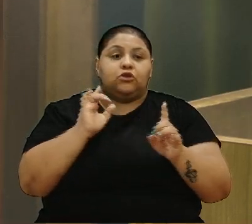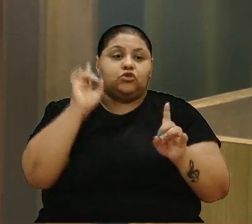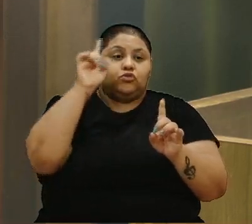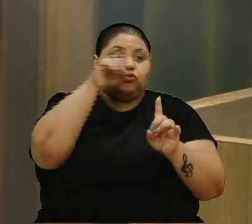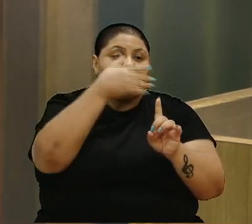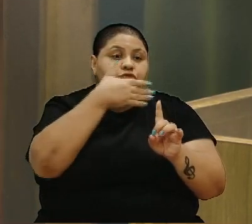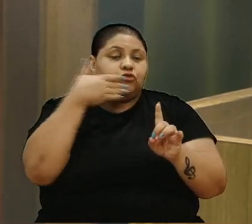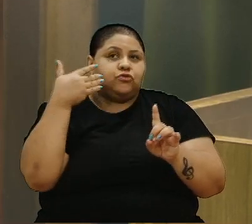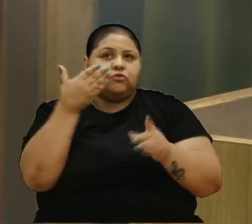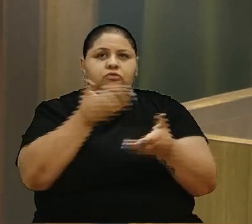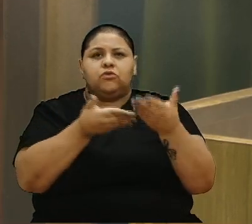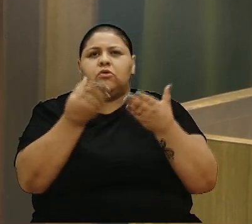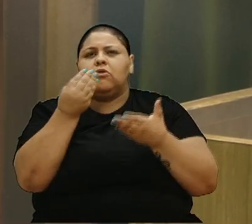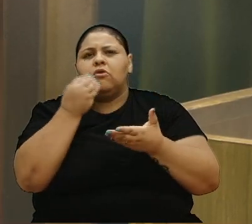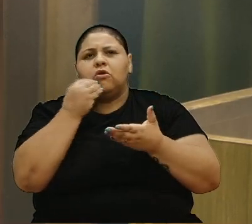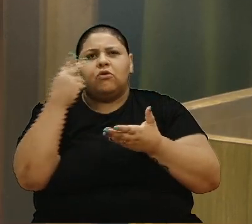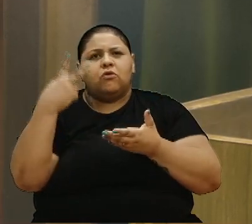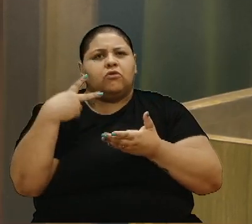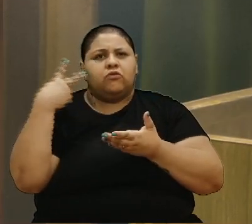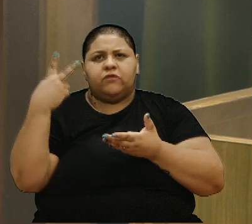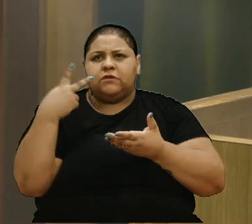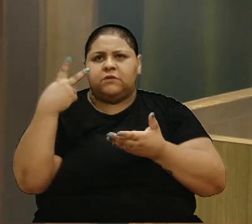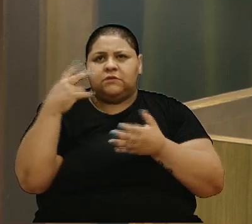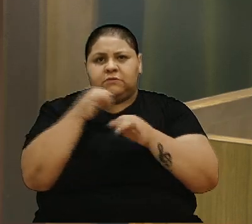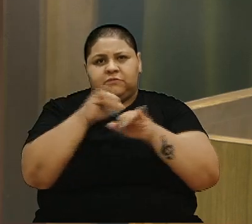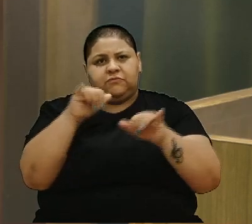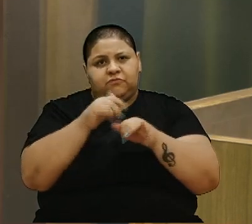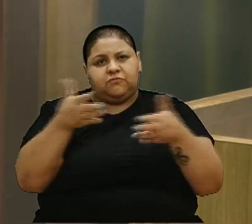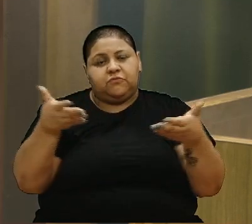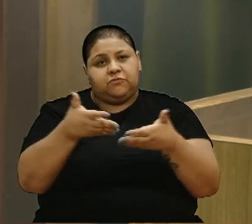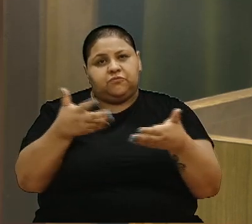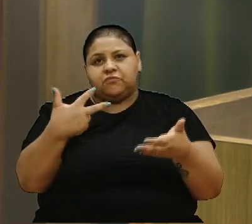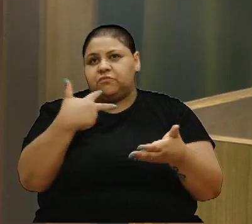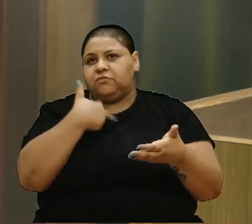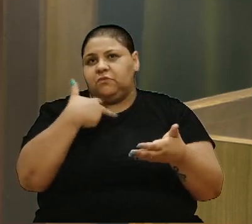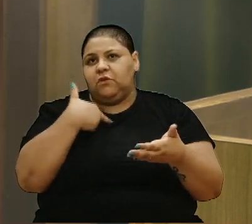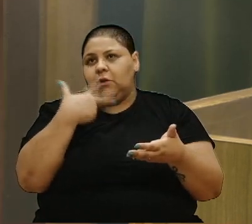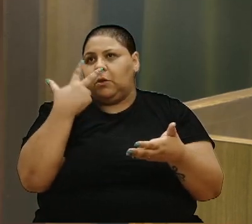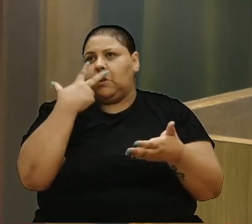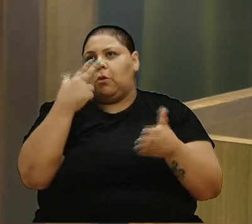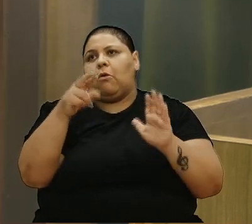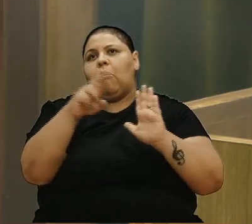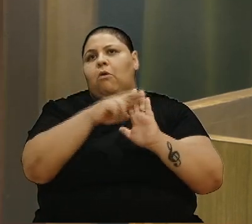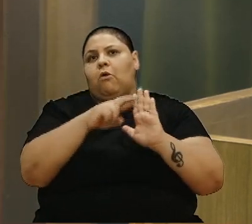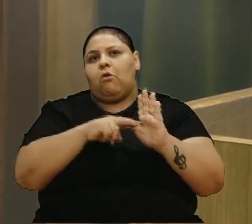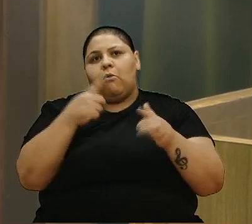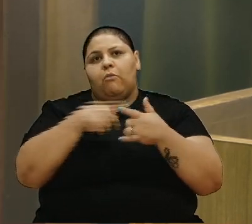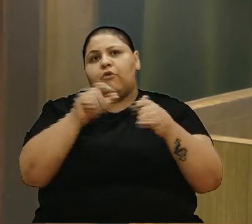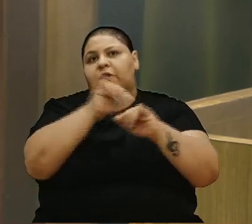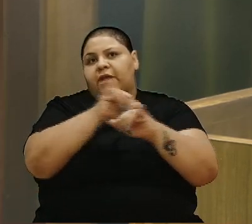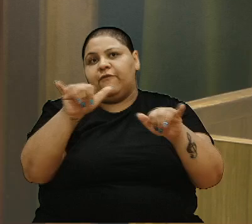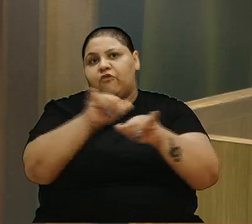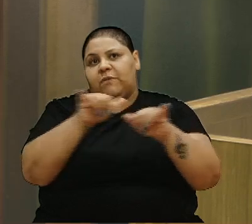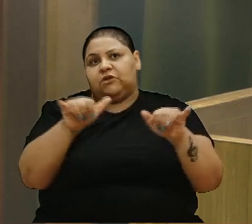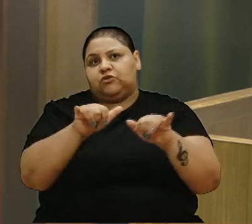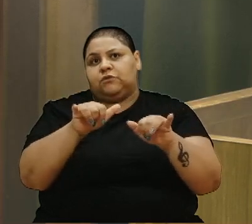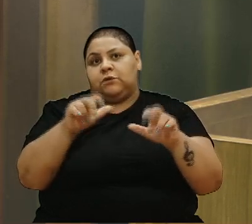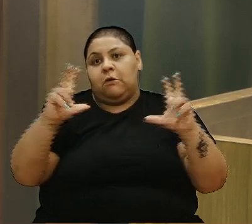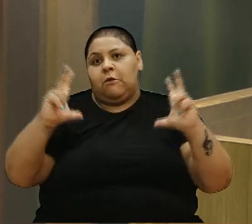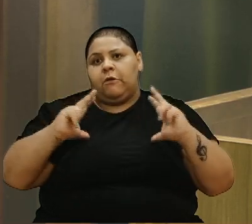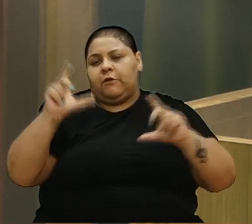atendimento da indicação, lógico que o vereador vai dar os dados. Agora, nós não podemos fazer como regra, até porque são dados das pessoas que